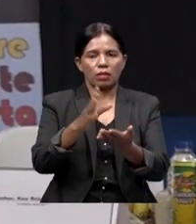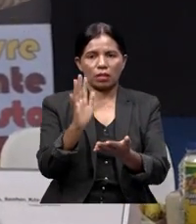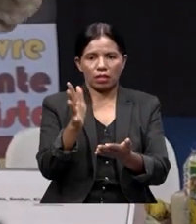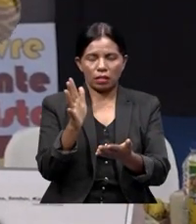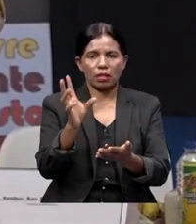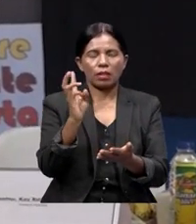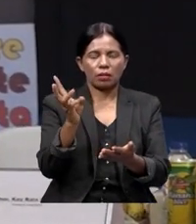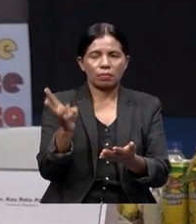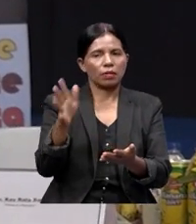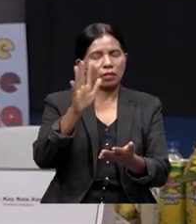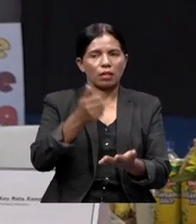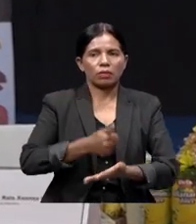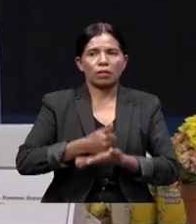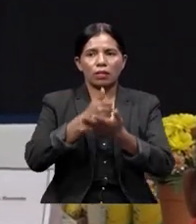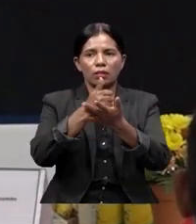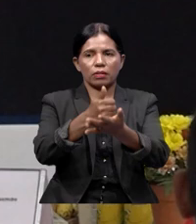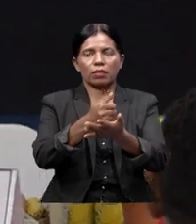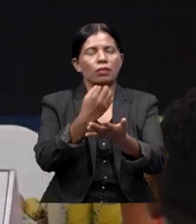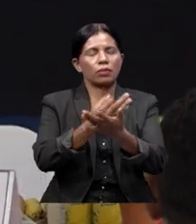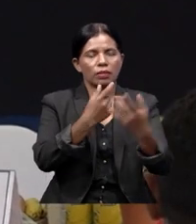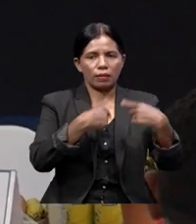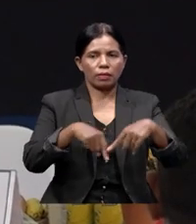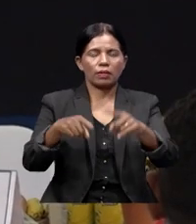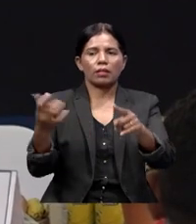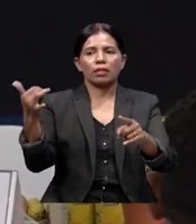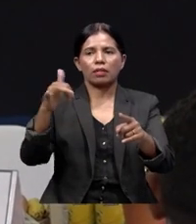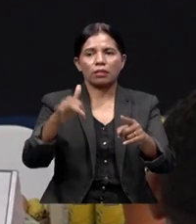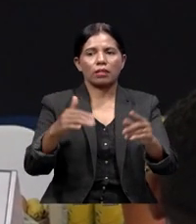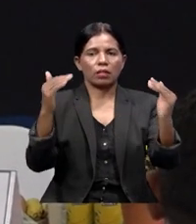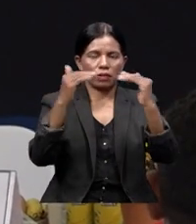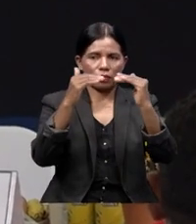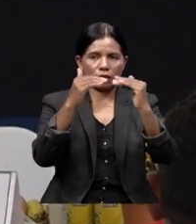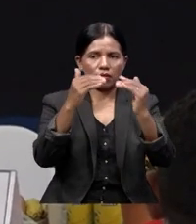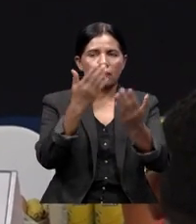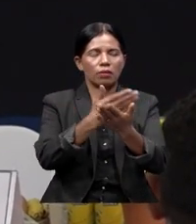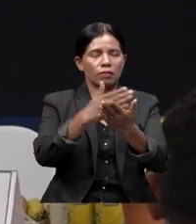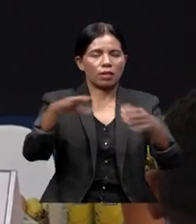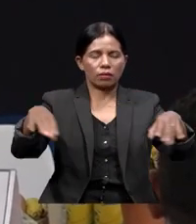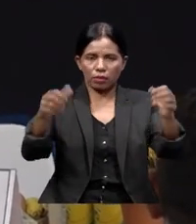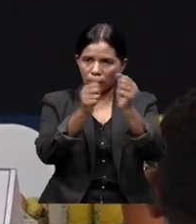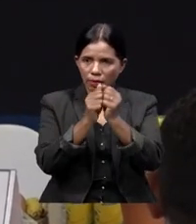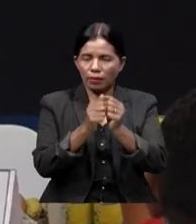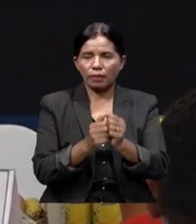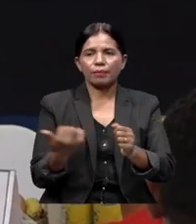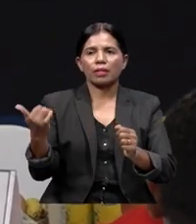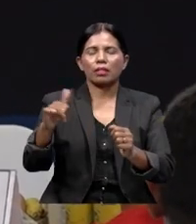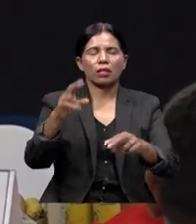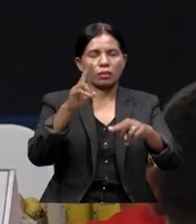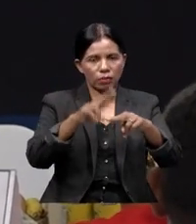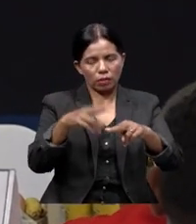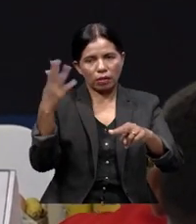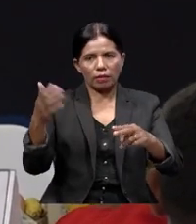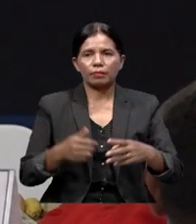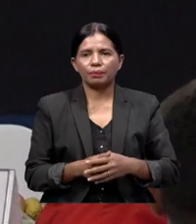só para ajuda. O sambatia, se ele rala a reunião, a tu faz, se ele disse para malo, se tu rota no bar, porta